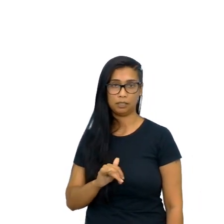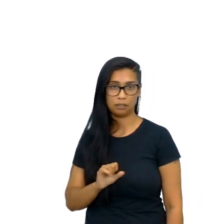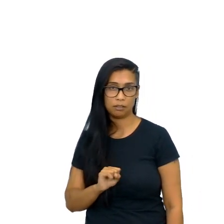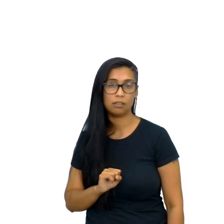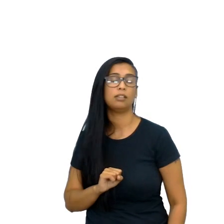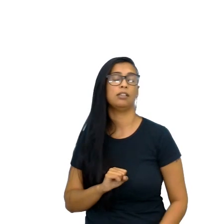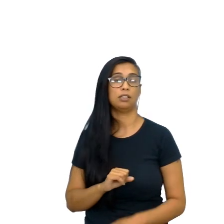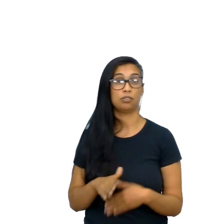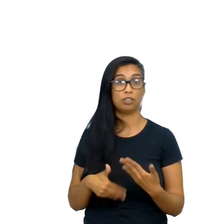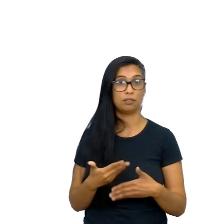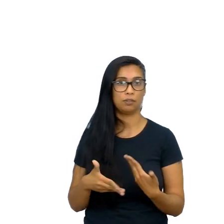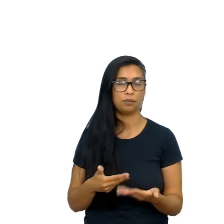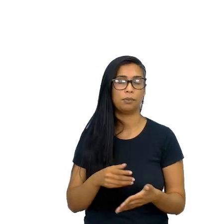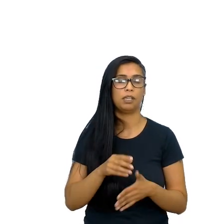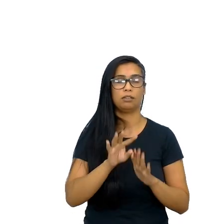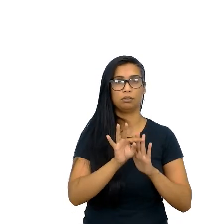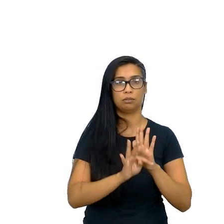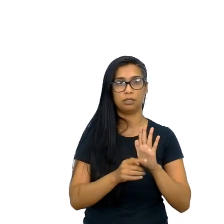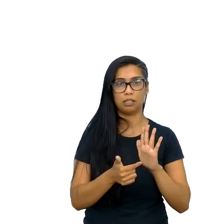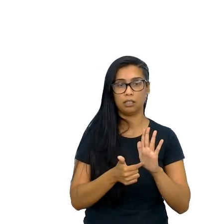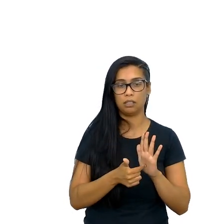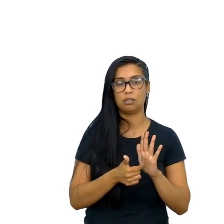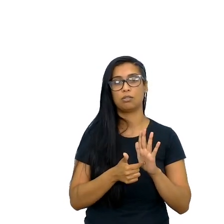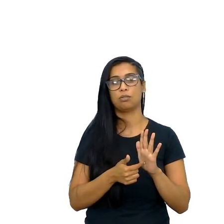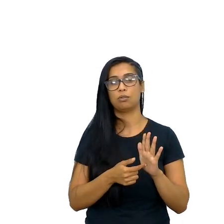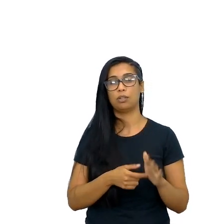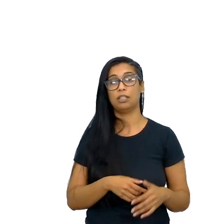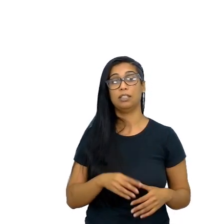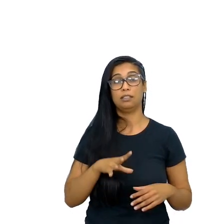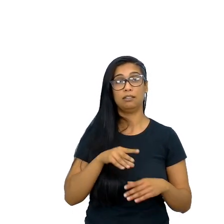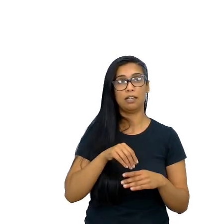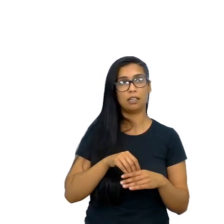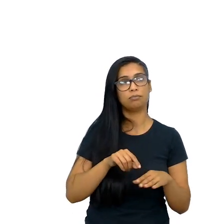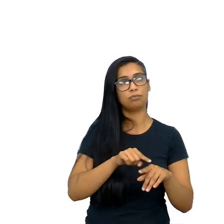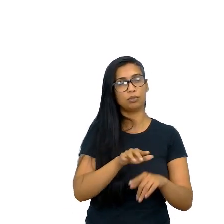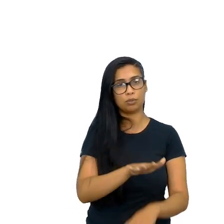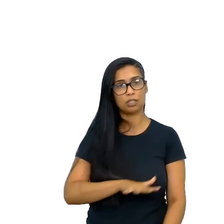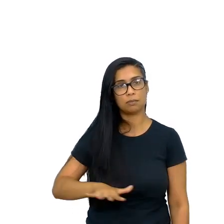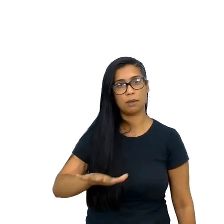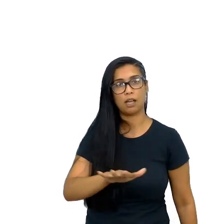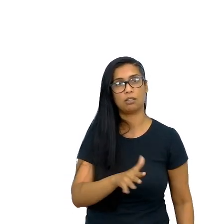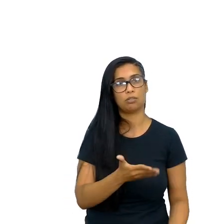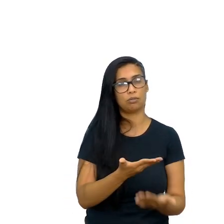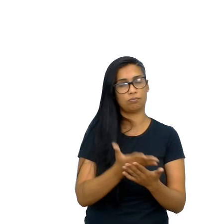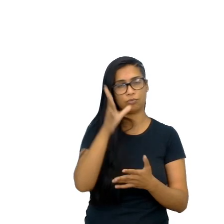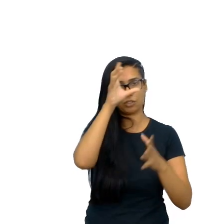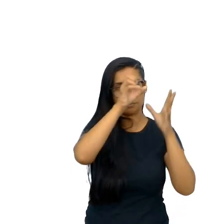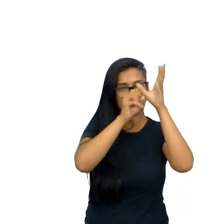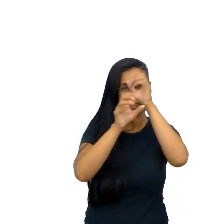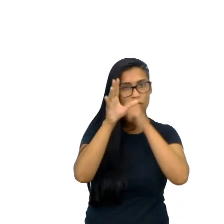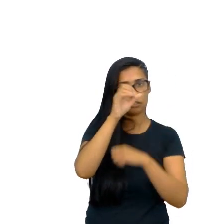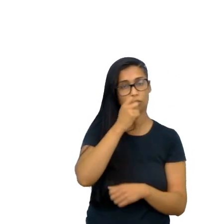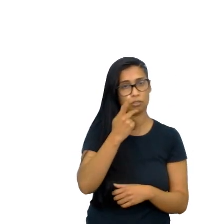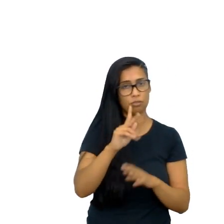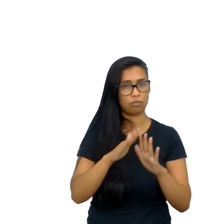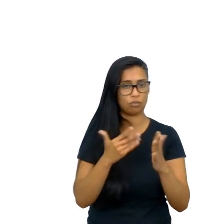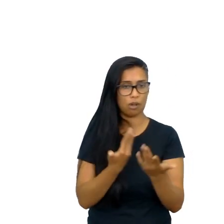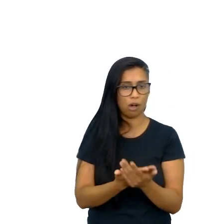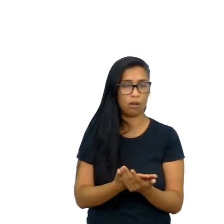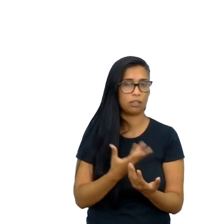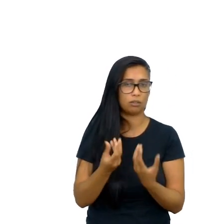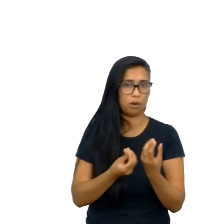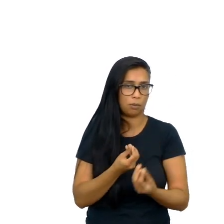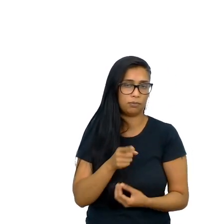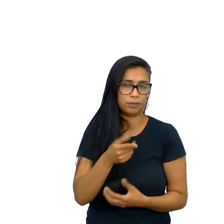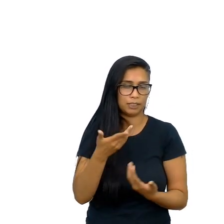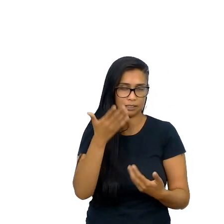textual, está articulada com esses processos de ensino-aprendizagem que vocês precisam aí na sua escola.